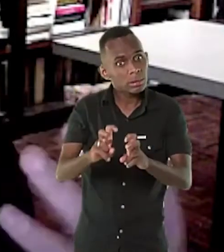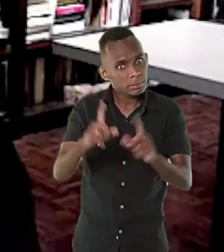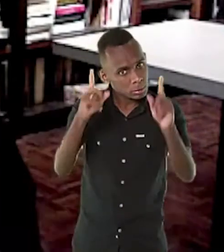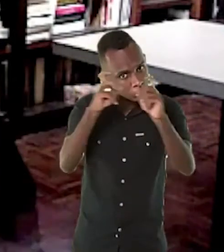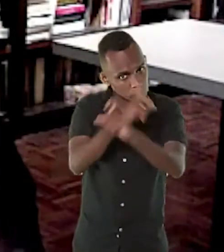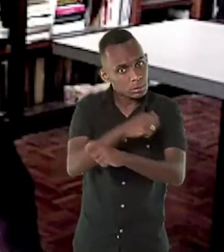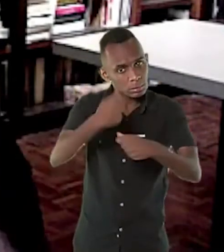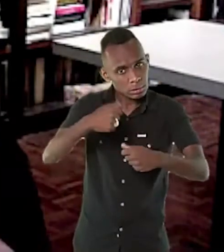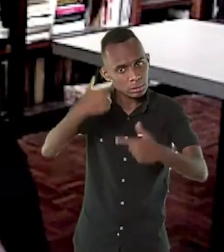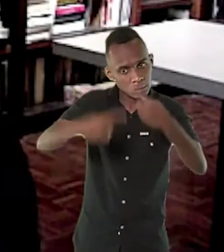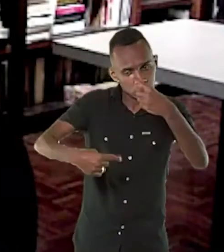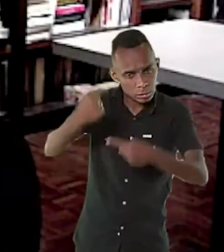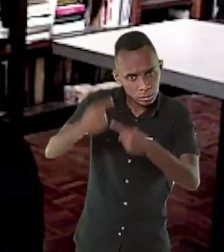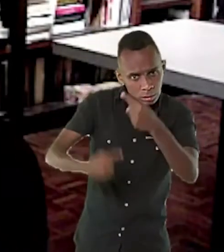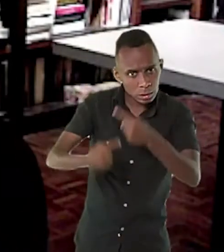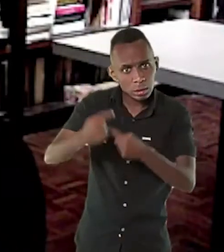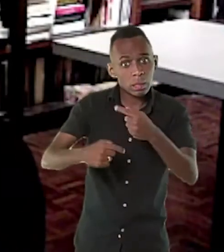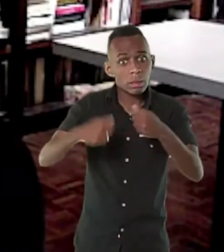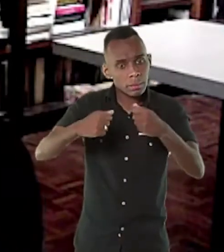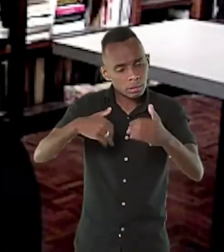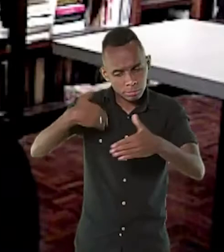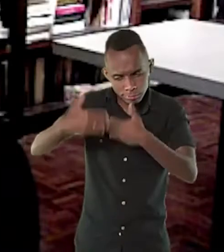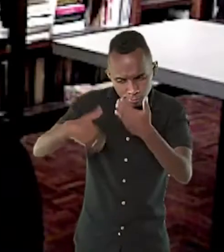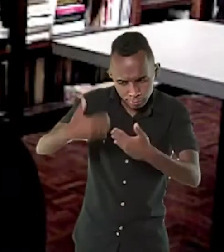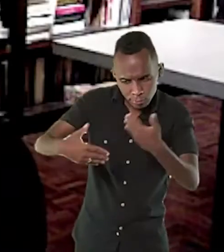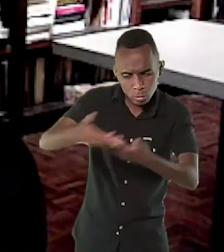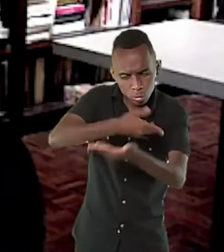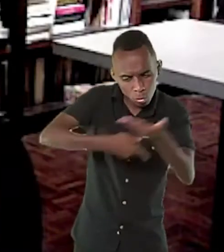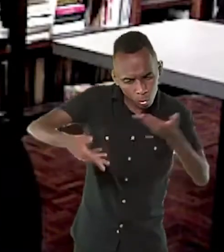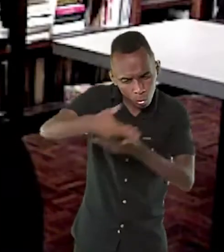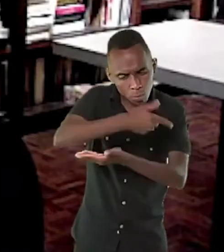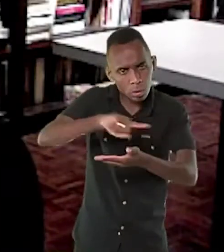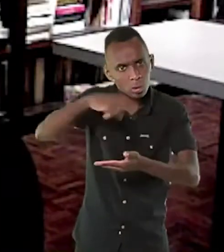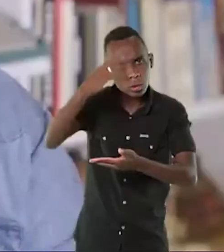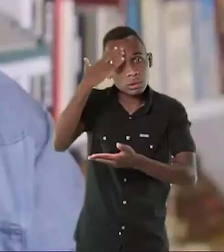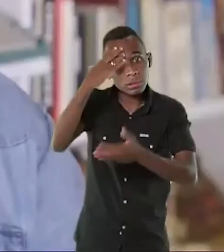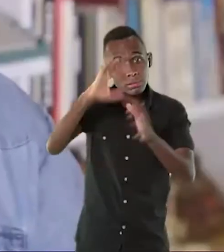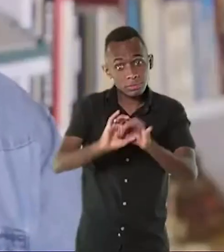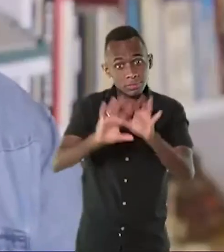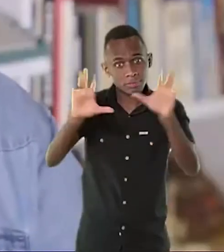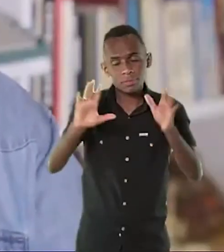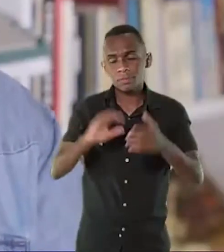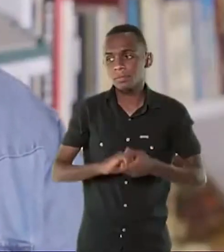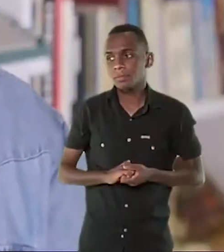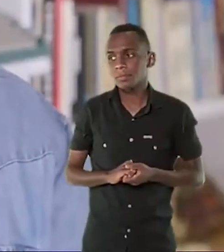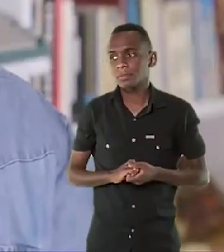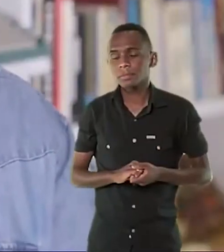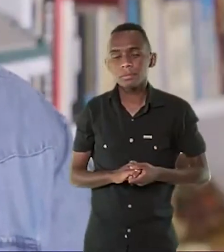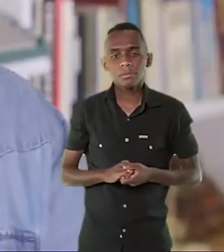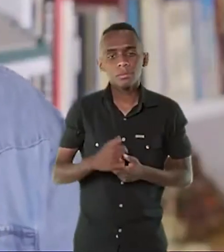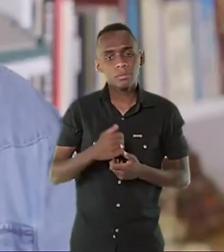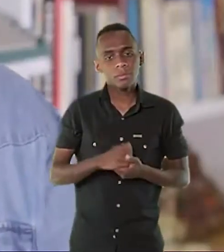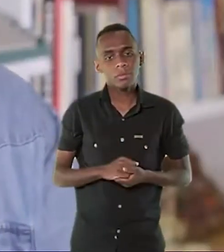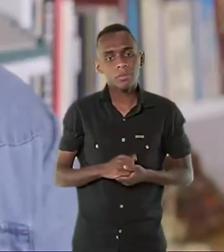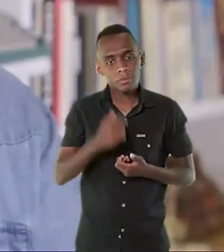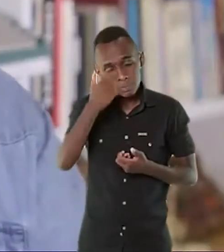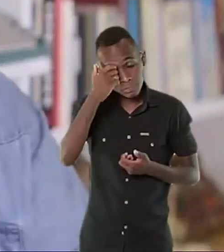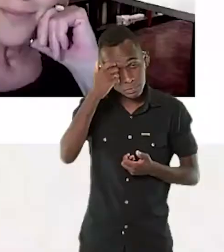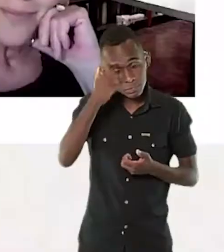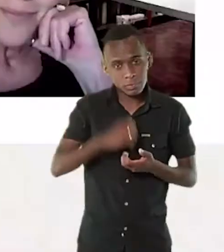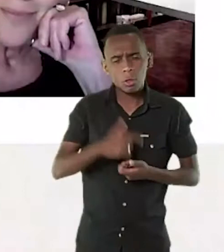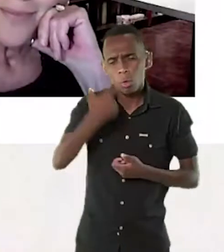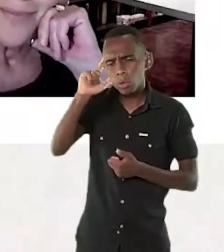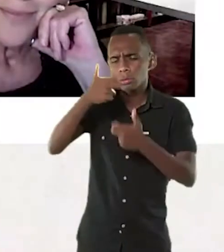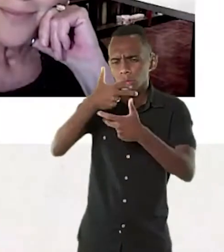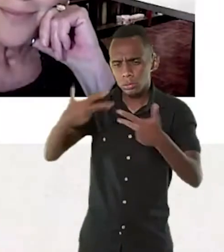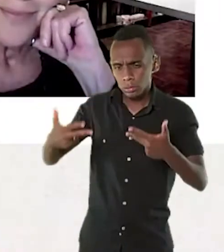aí a ser perfurada e questionada. Olha, eu vou fazer uma outra coisa que me ocorreu